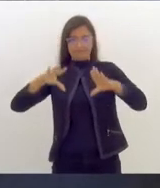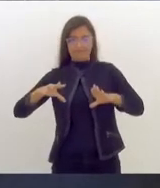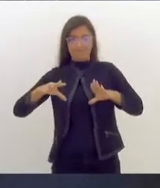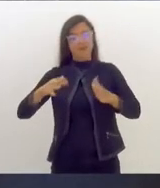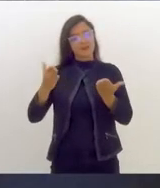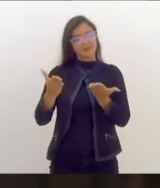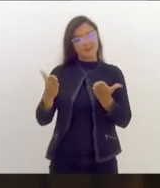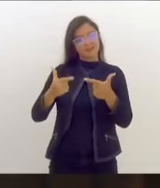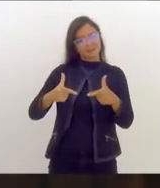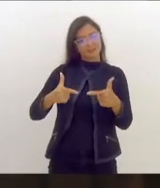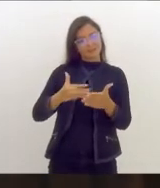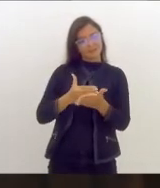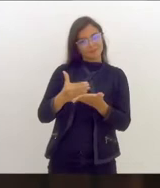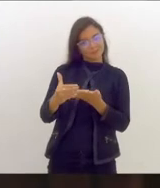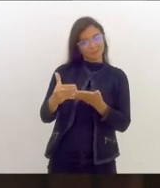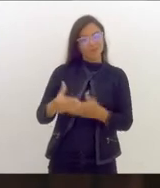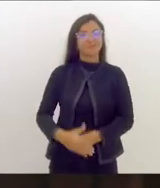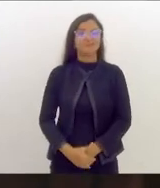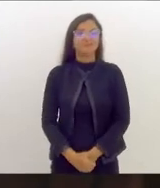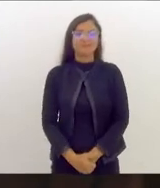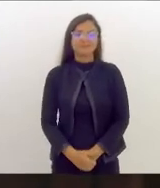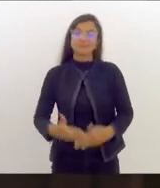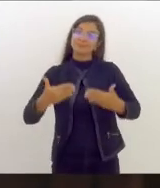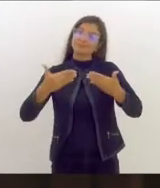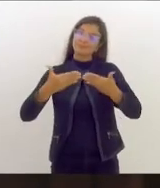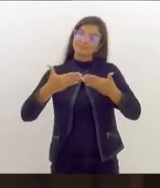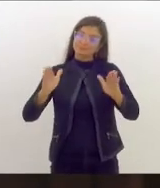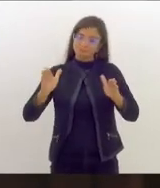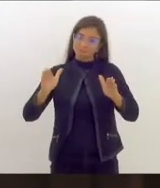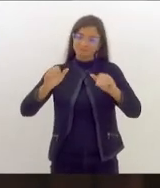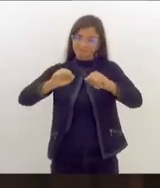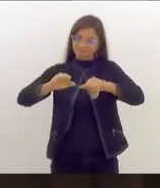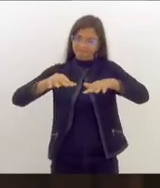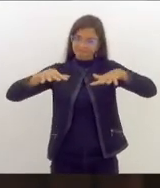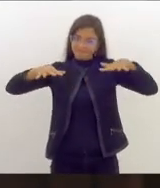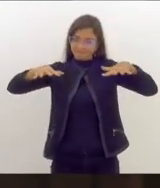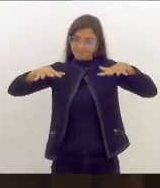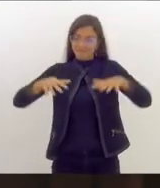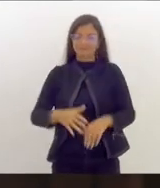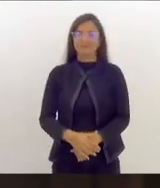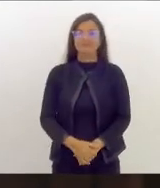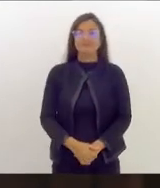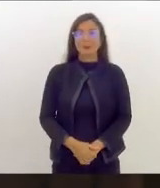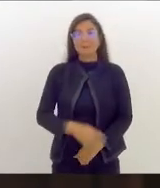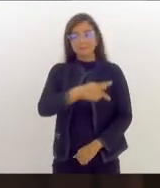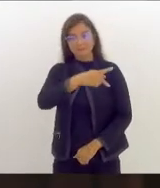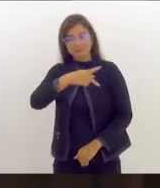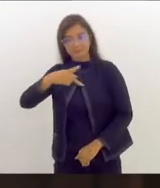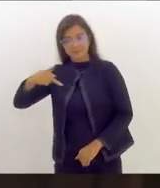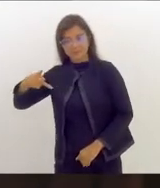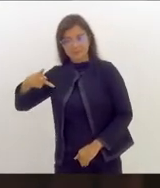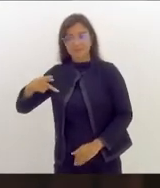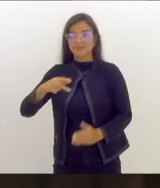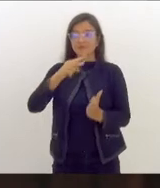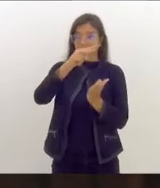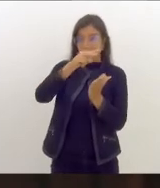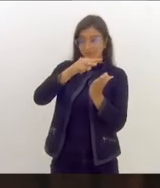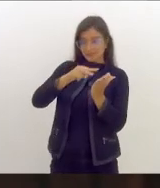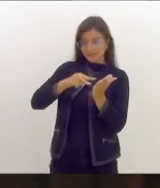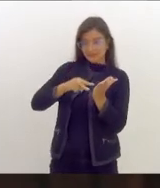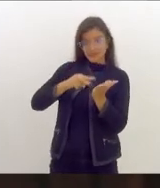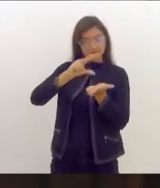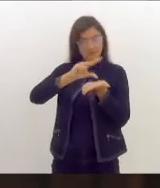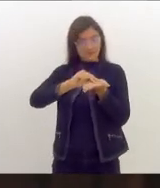nossos trabalhos. Está aberta a sessão. A presidência vai fazer a leitura da